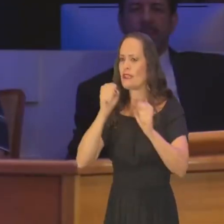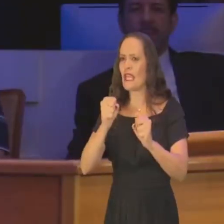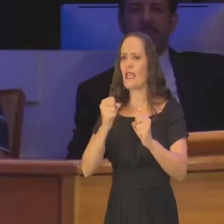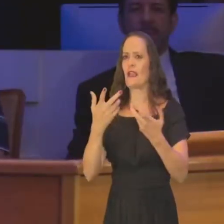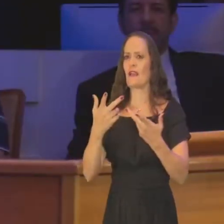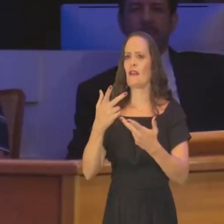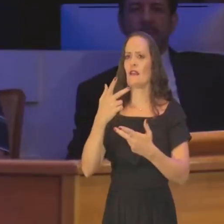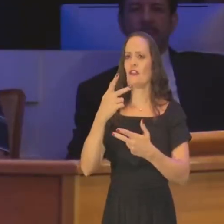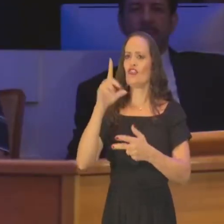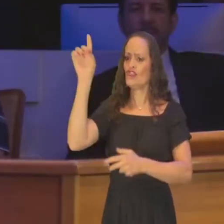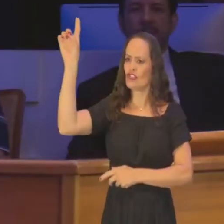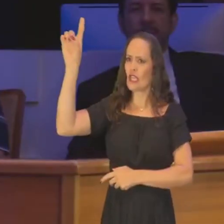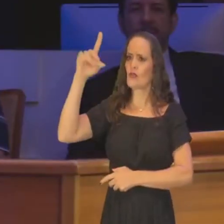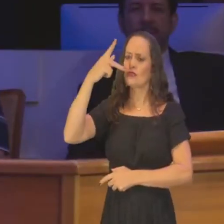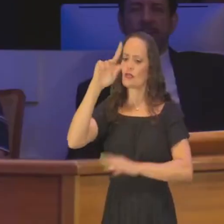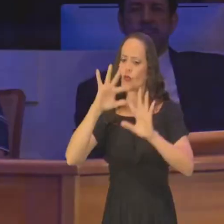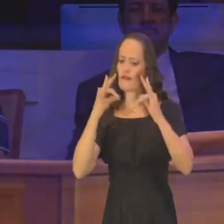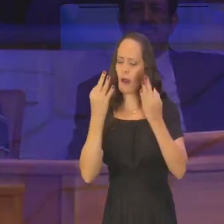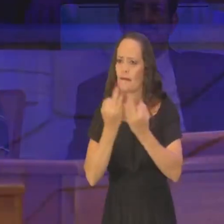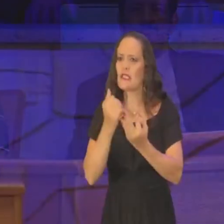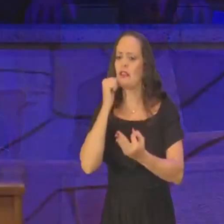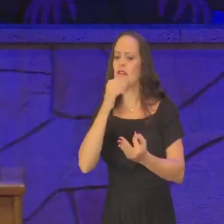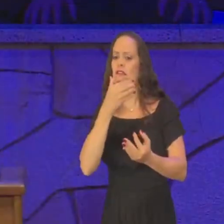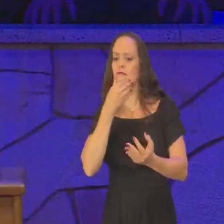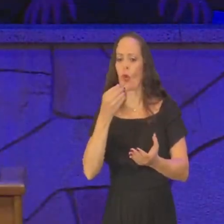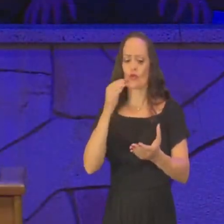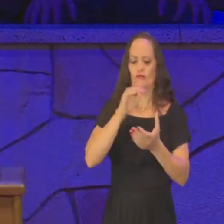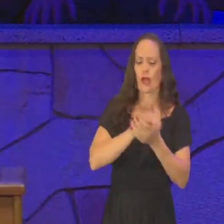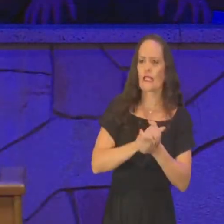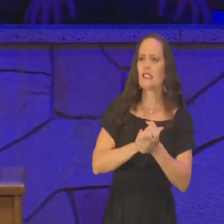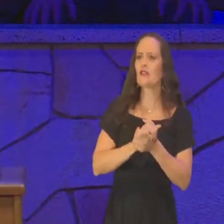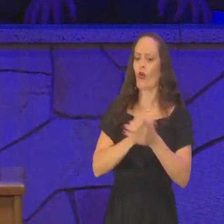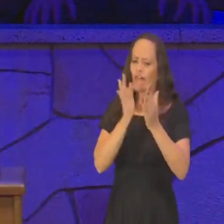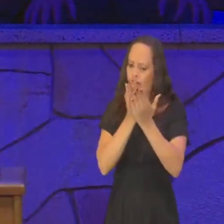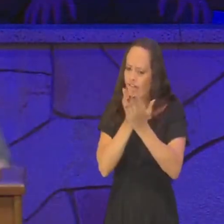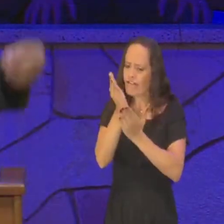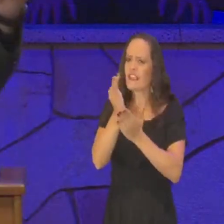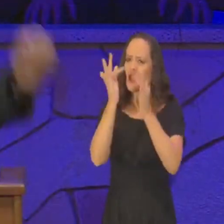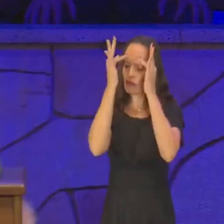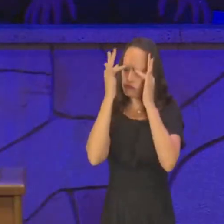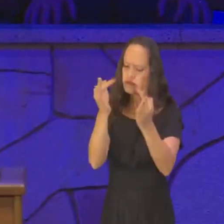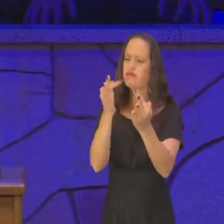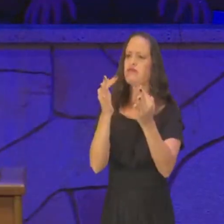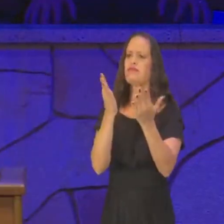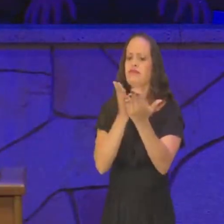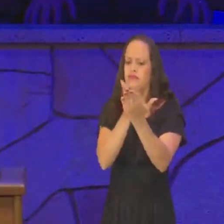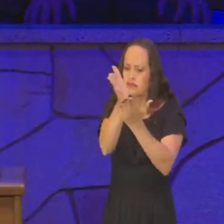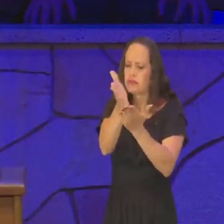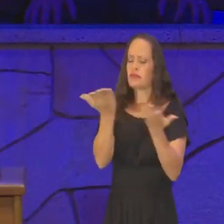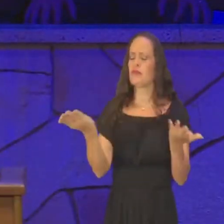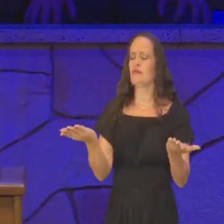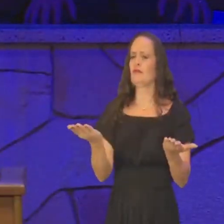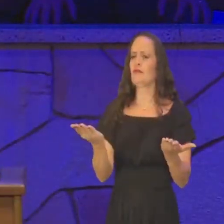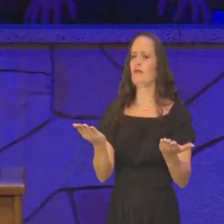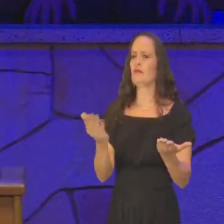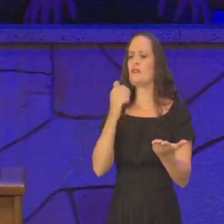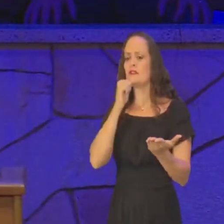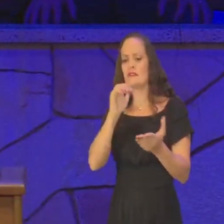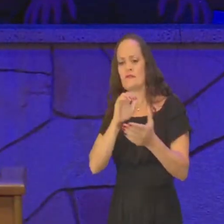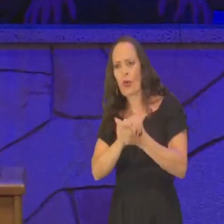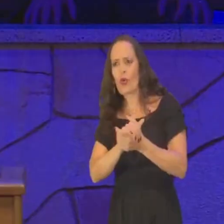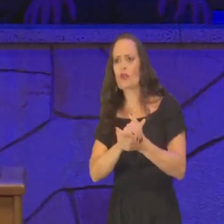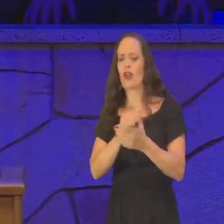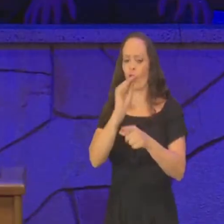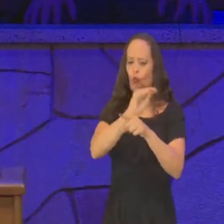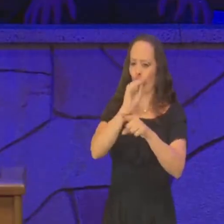seu casamento. Seja um marido fiel, seja uma esposa fiel, seja um esposo dedicado, seja uma esposa